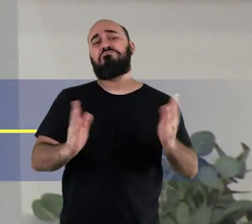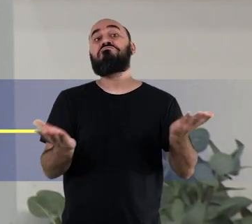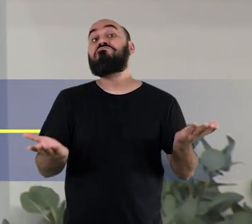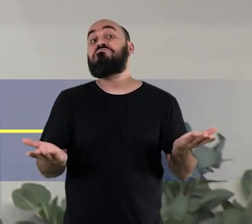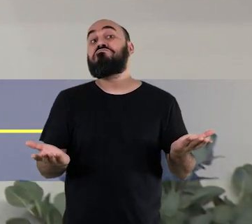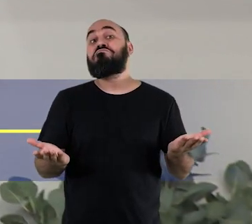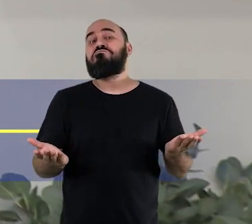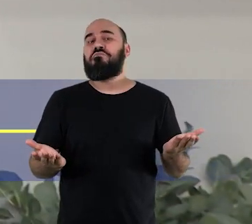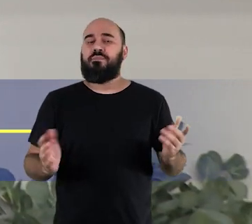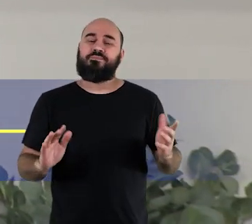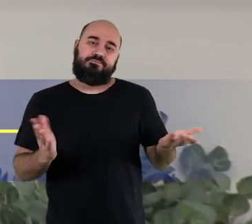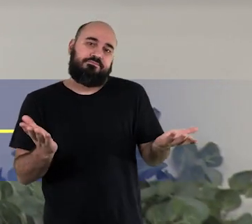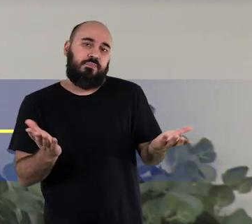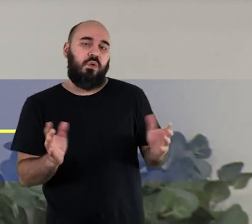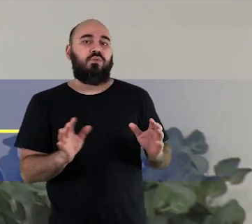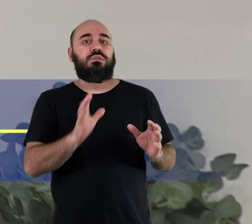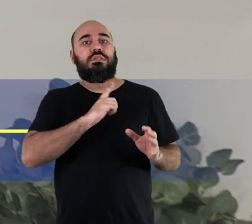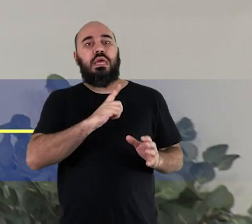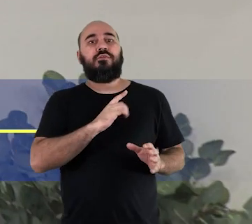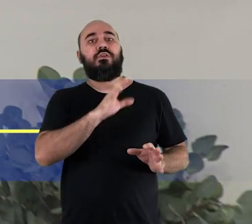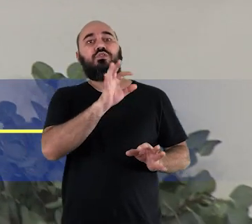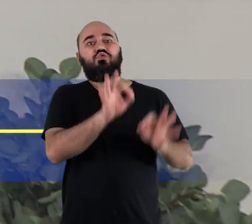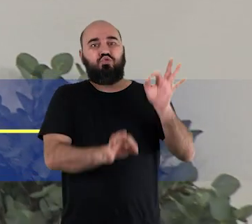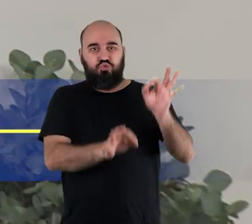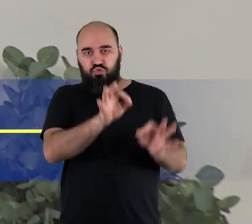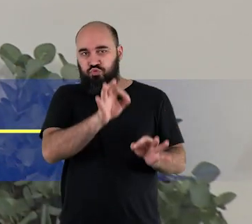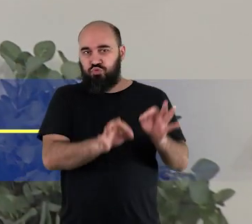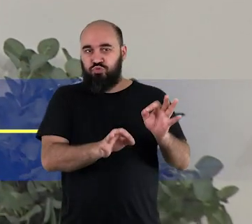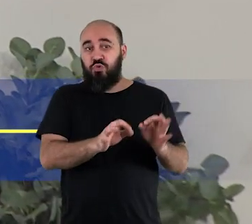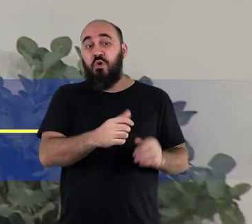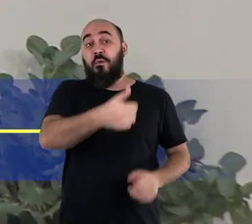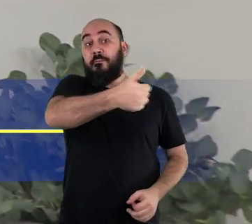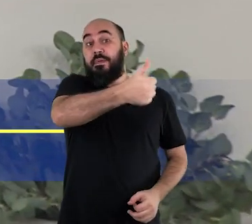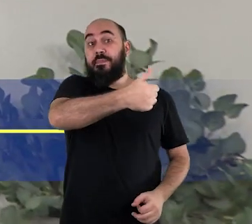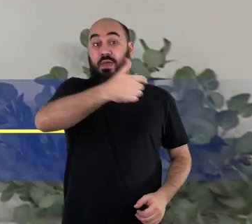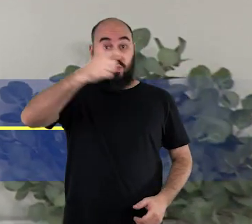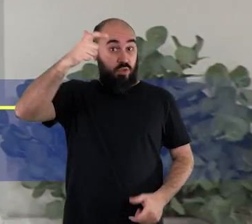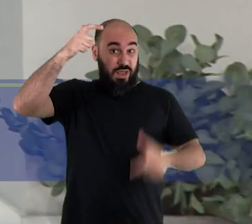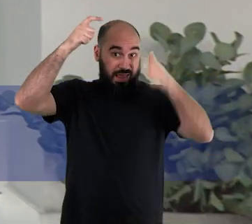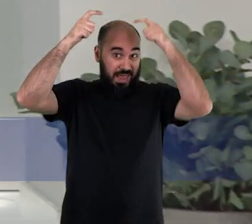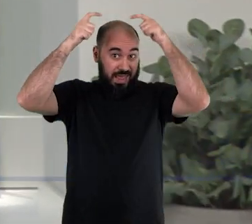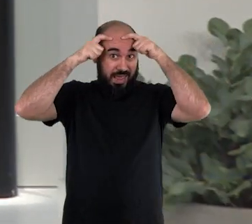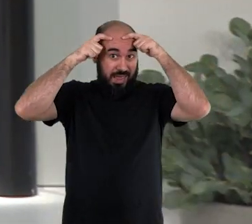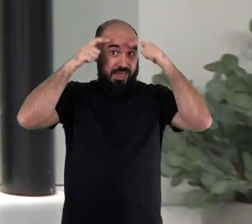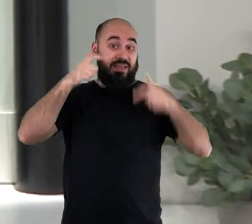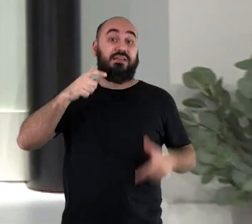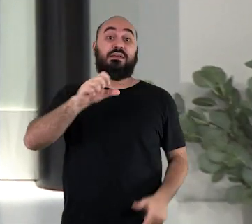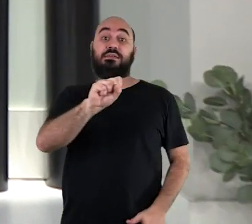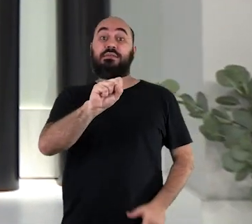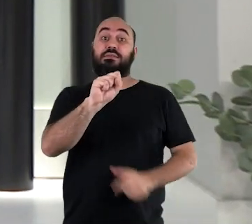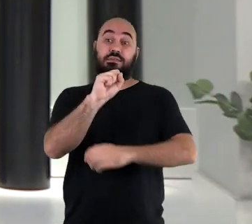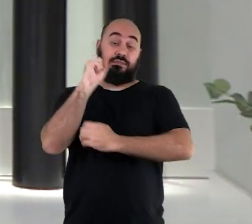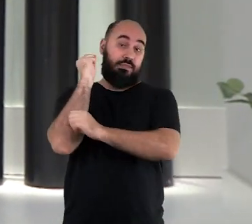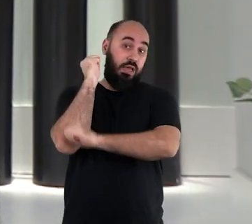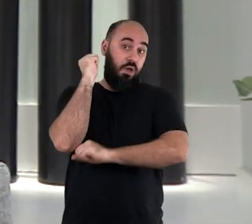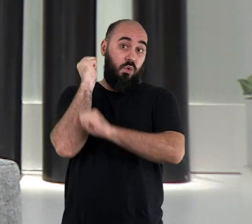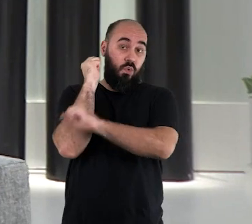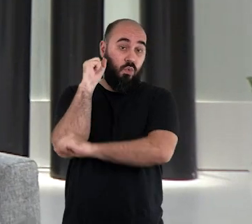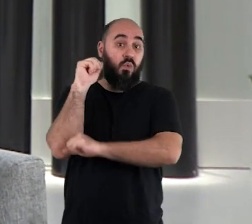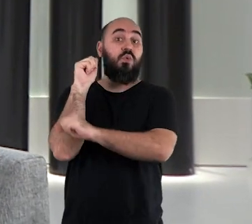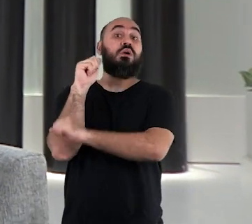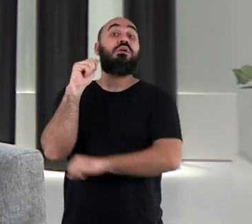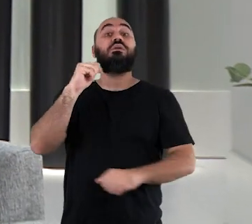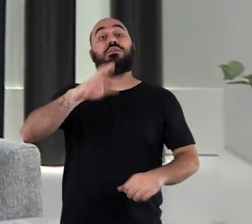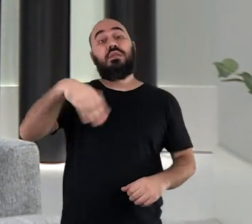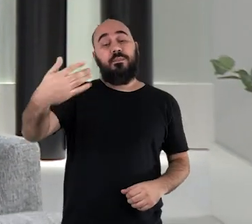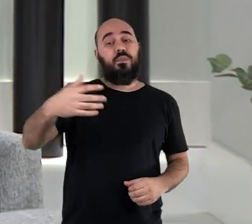se estabeleceu em Israel. O primeiro rei foi Saul, depois veio Davi, em seguida o filho de Davi,